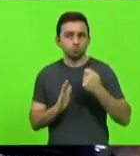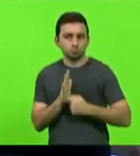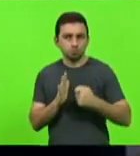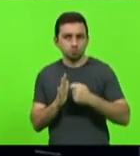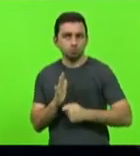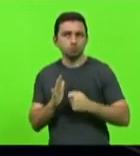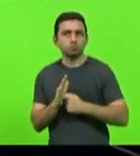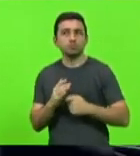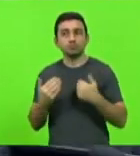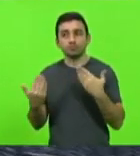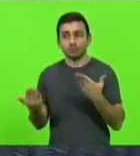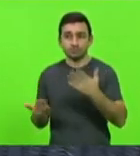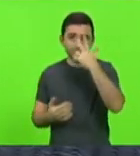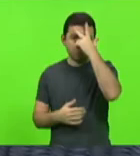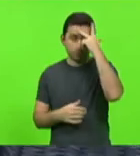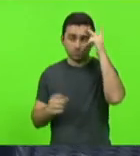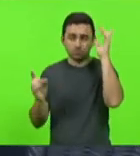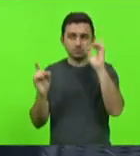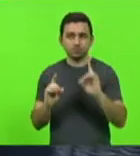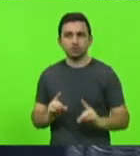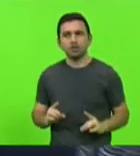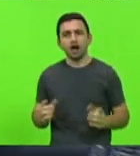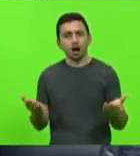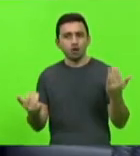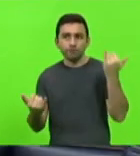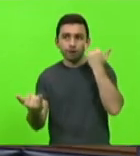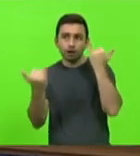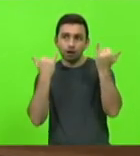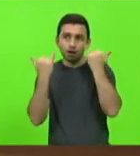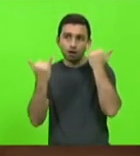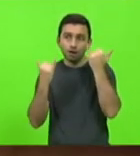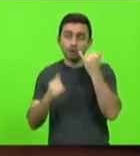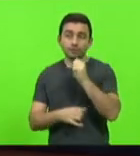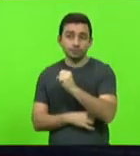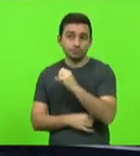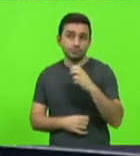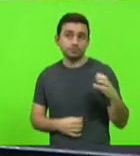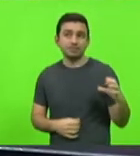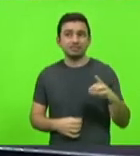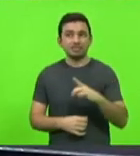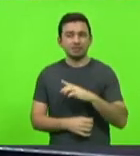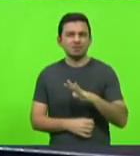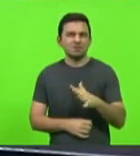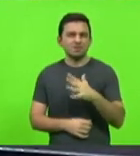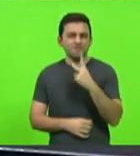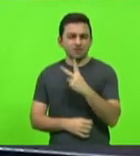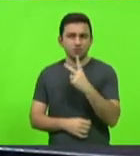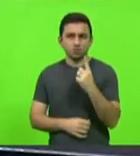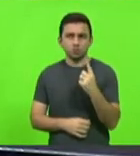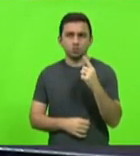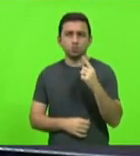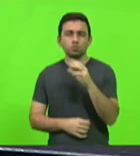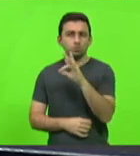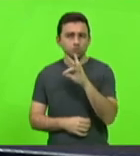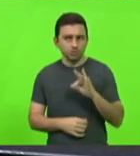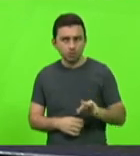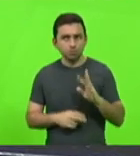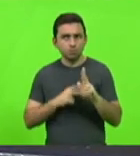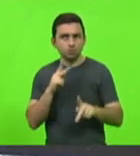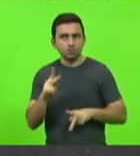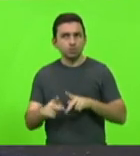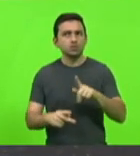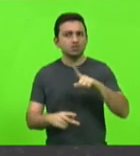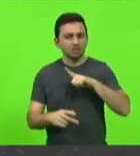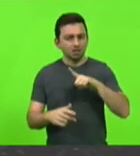com Deficiência. E as informações que temos é que Santa Catarina está em torno aí de 21% da população com algum tipo